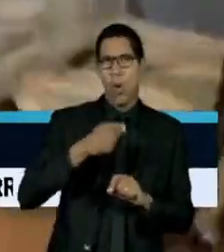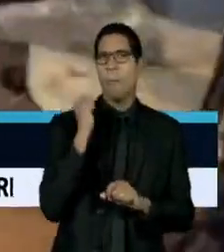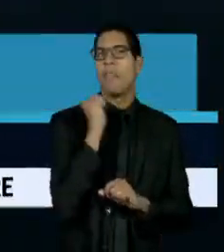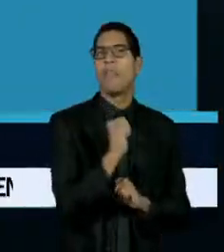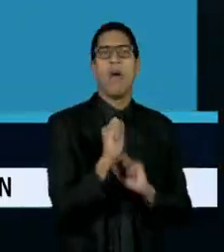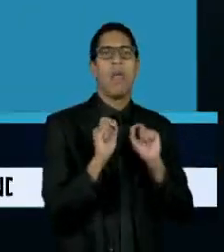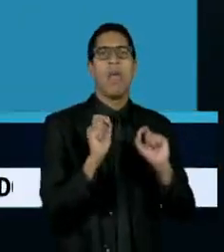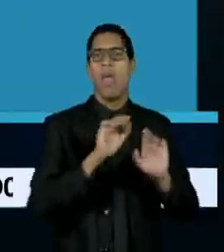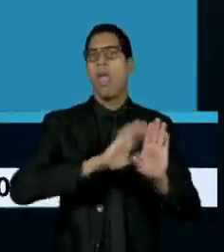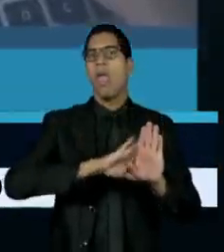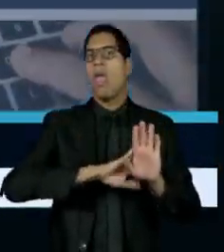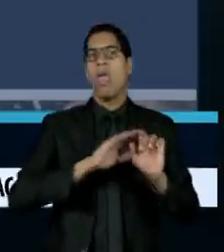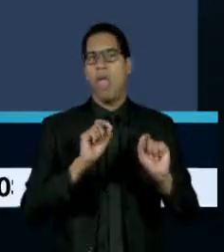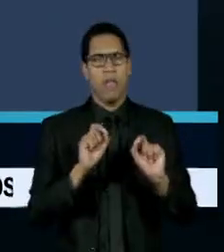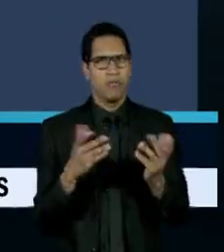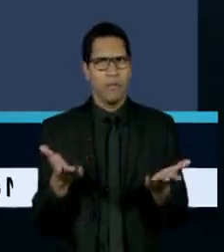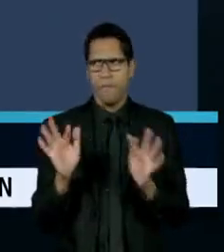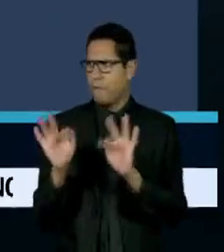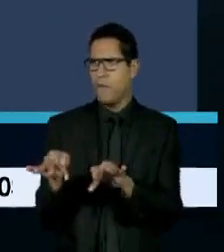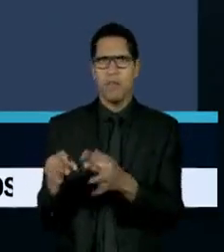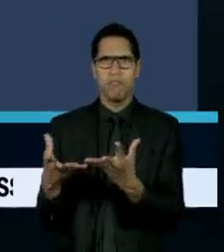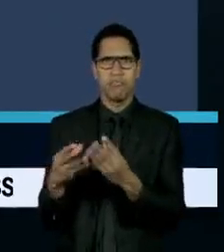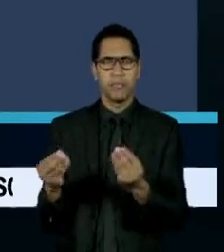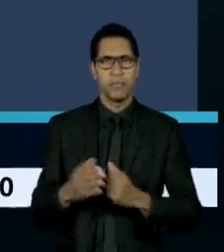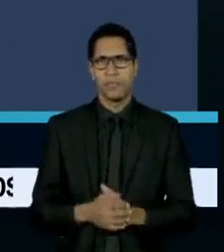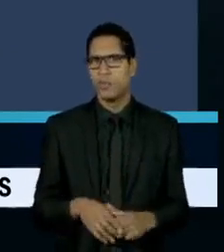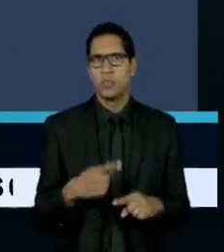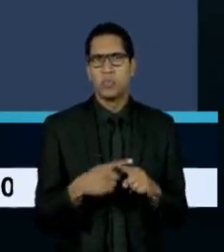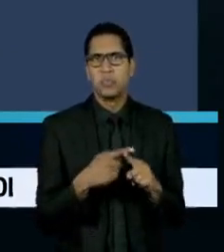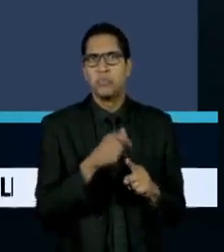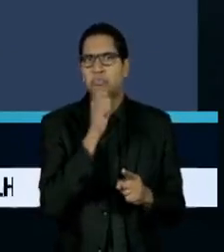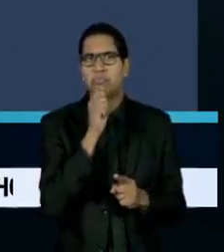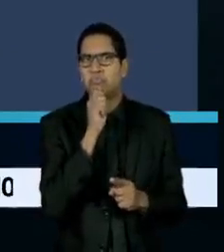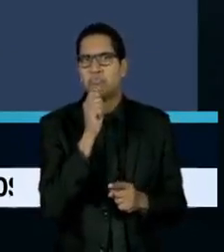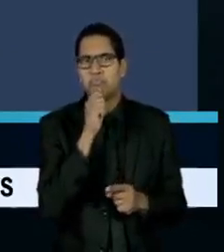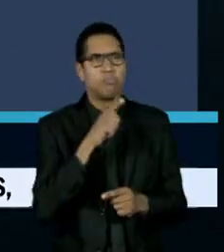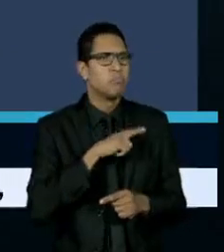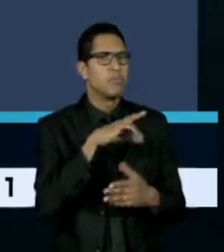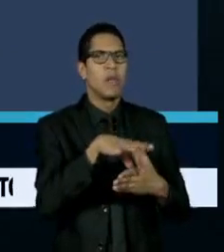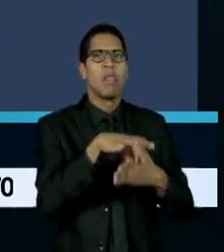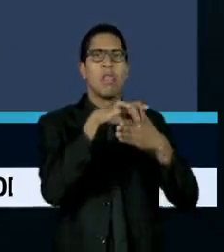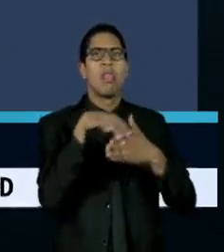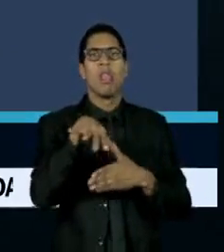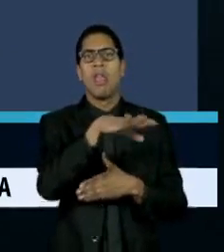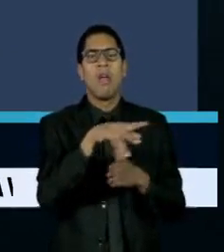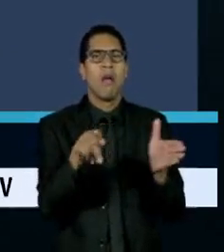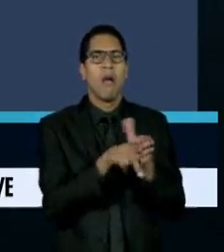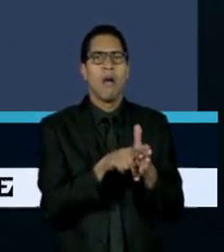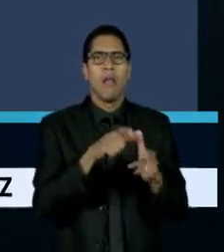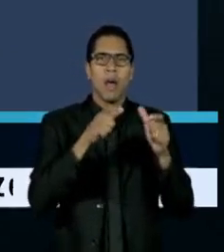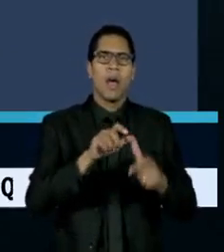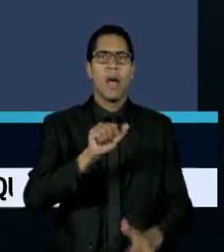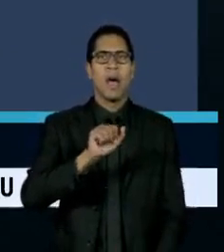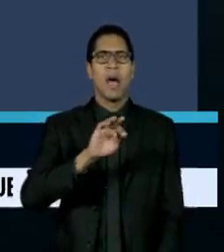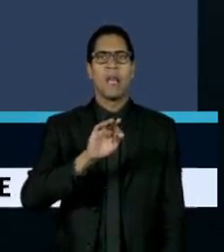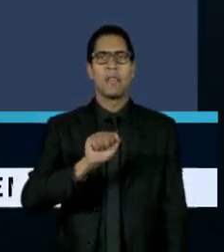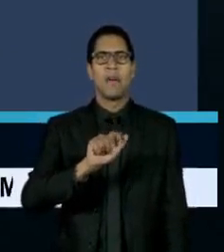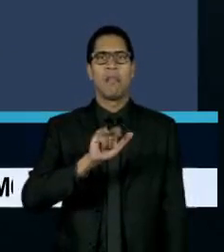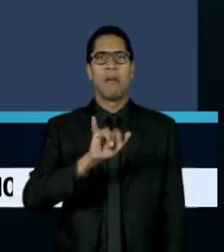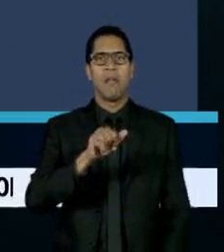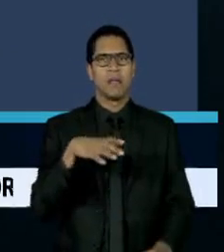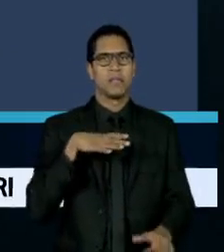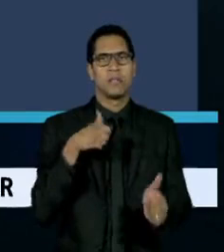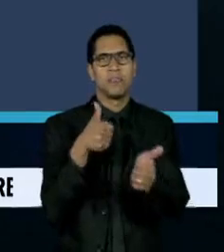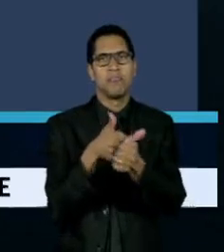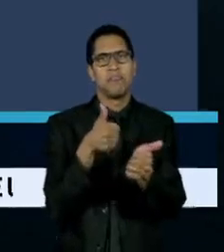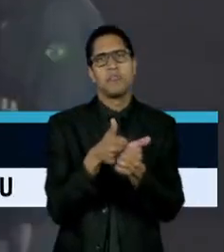no Amazonas. Ele pergunta ainda por que não foram ouvidas autoridades de Atalaia do Norte, a cidade mais